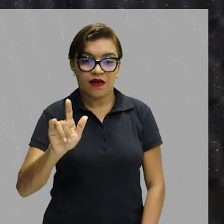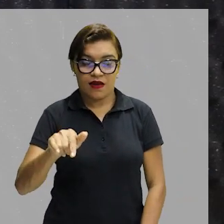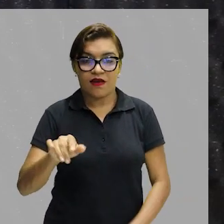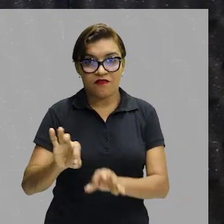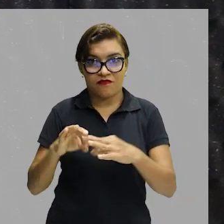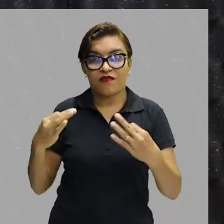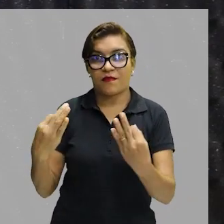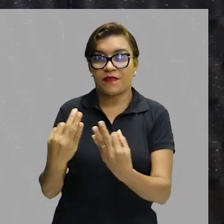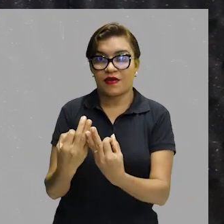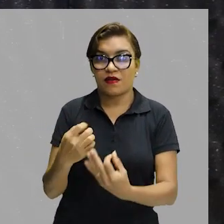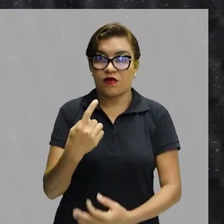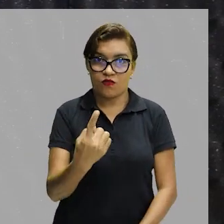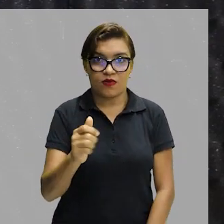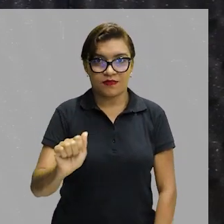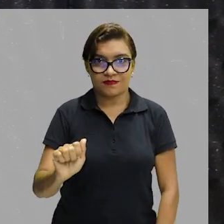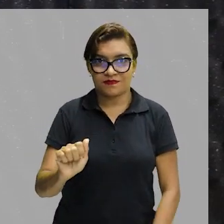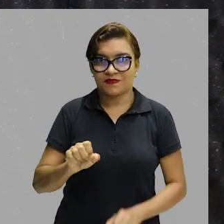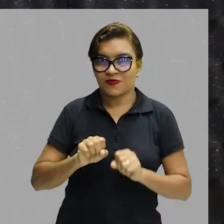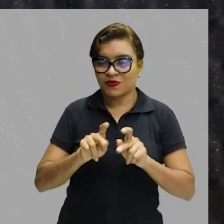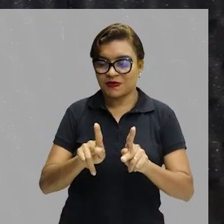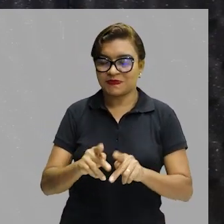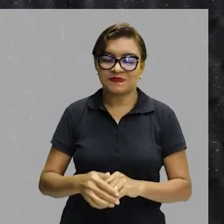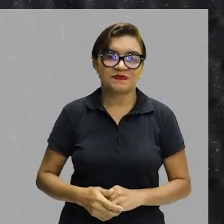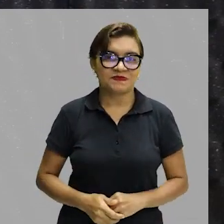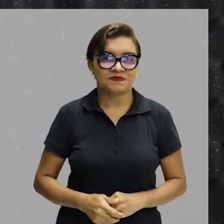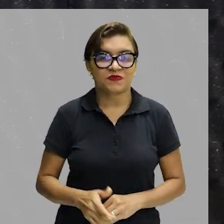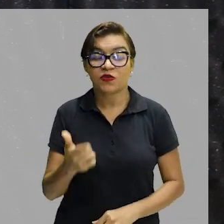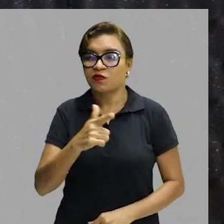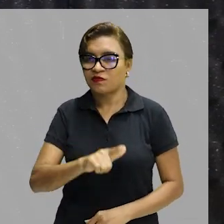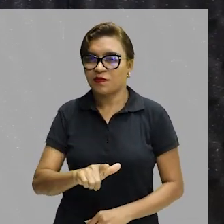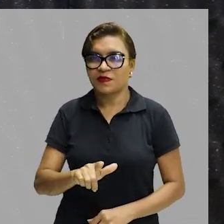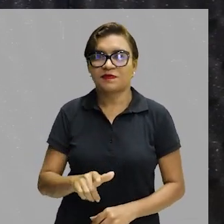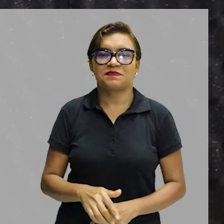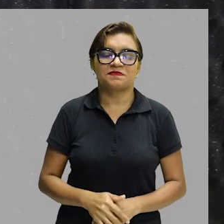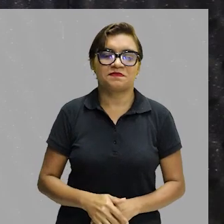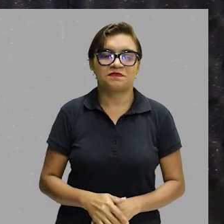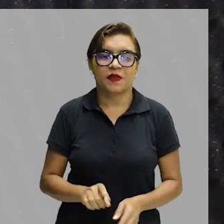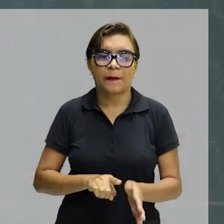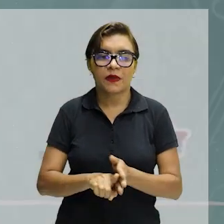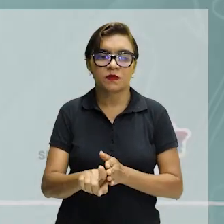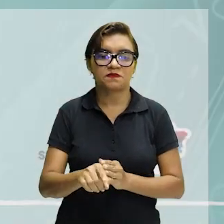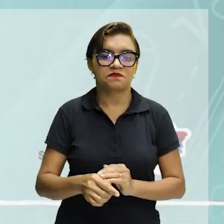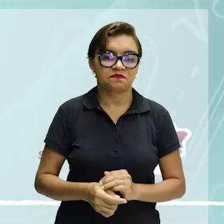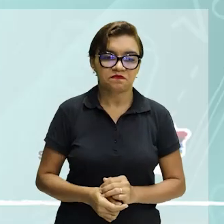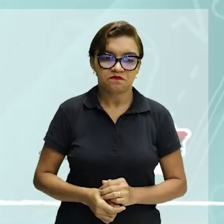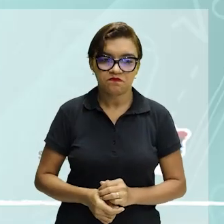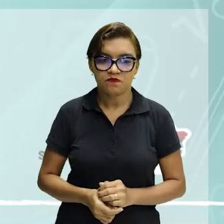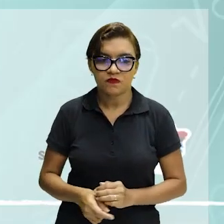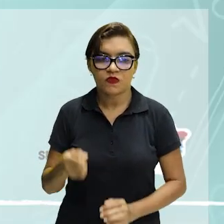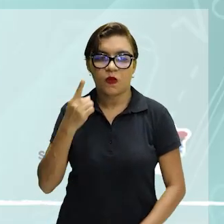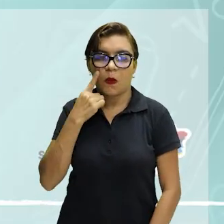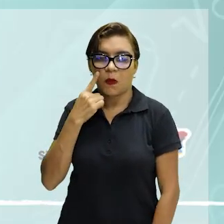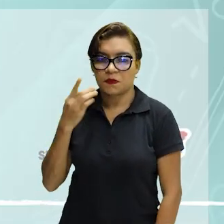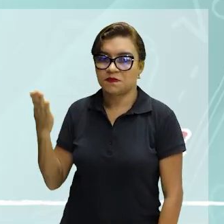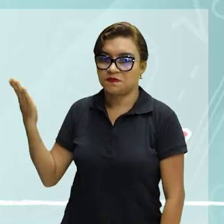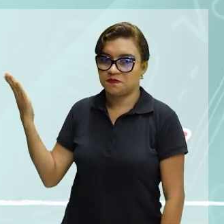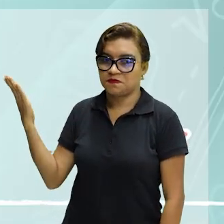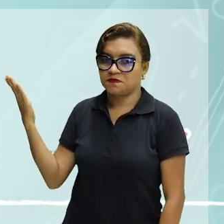pertencer à família 1A. Vamos lá, mais uma. O Césio